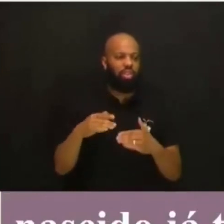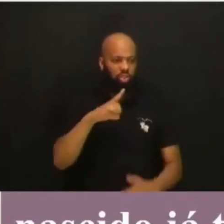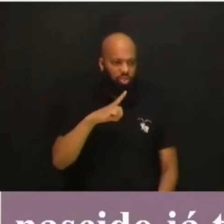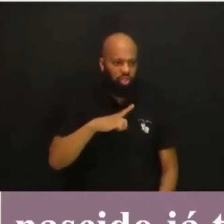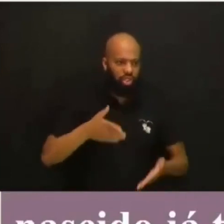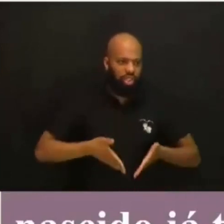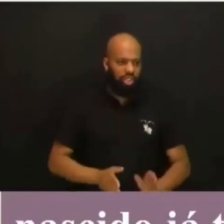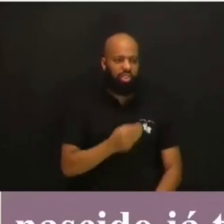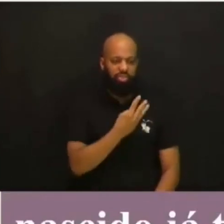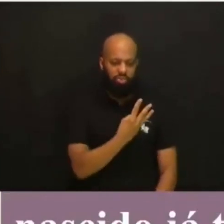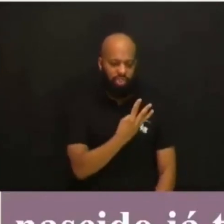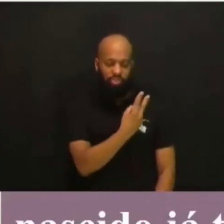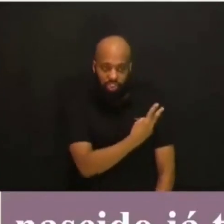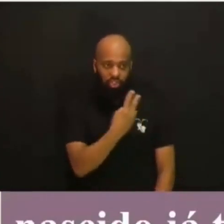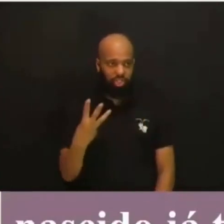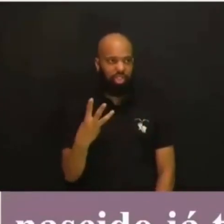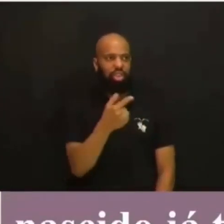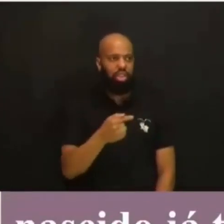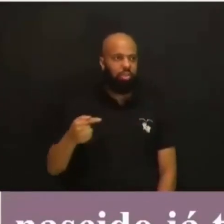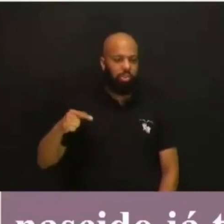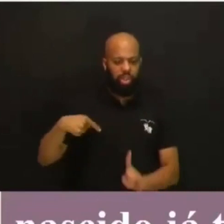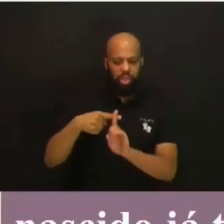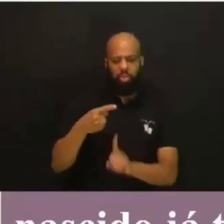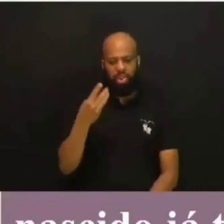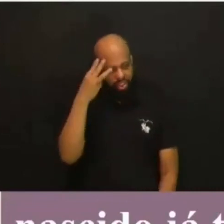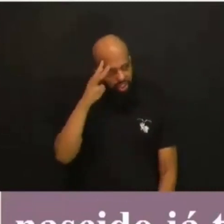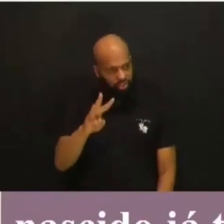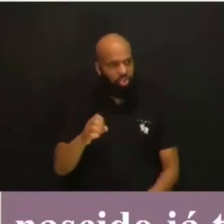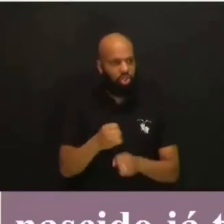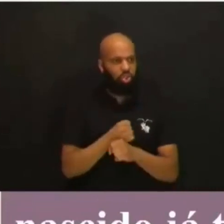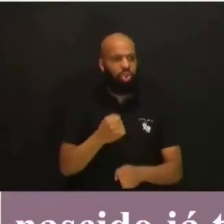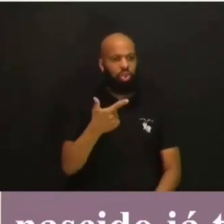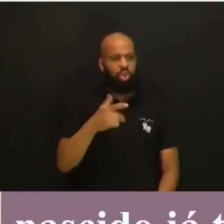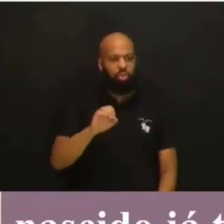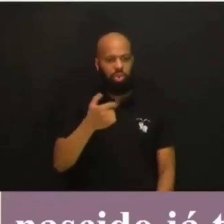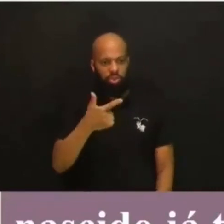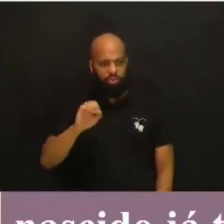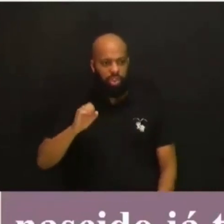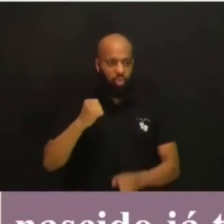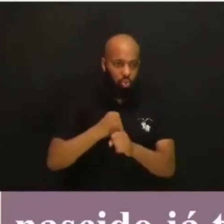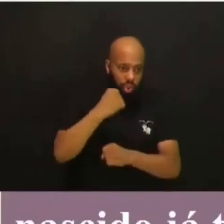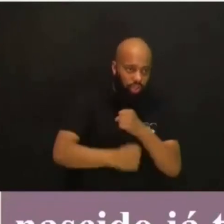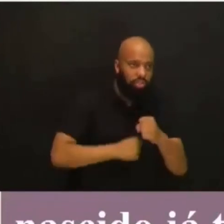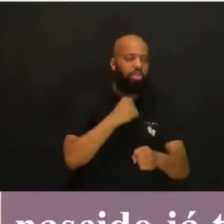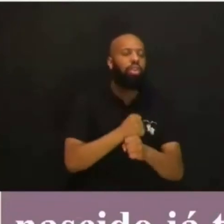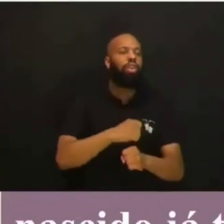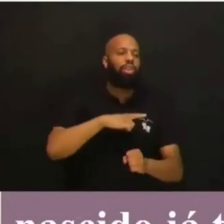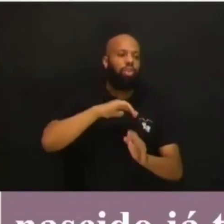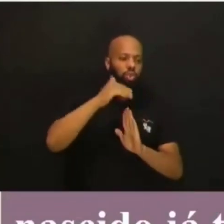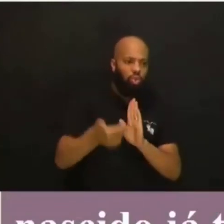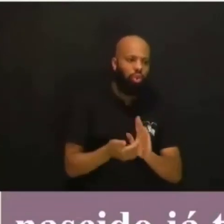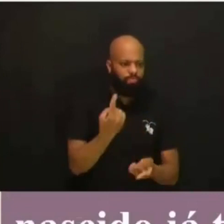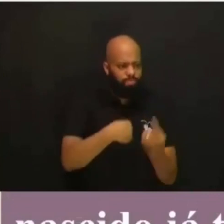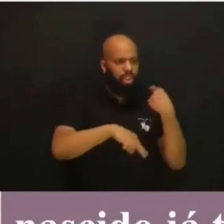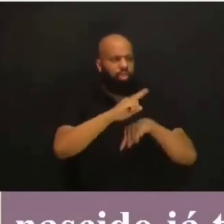nascido com 23 semanas e 3 dias. Em 2020, então no ano seguinte, Com todo o avanço que a medicina